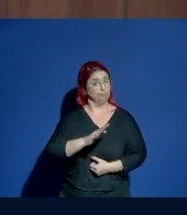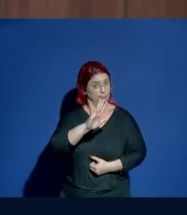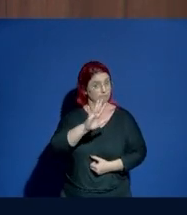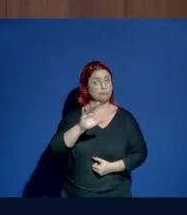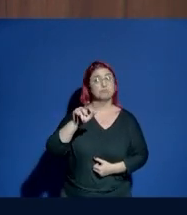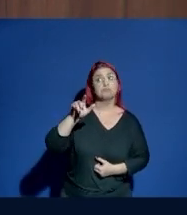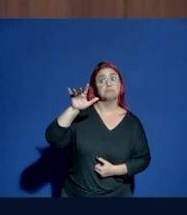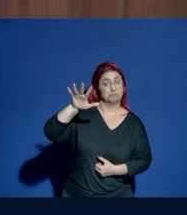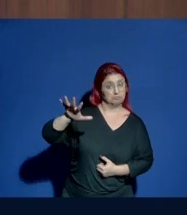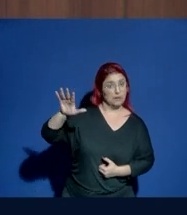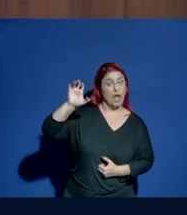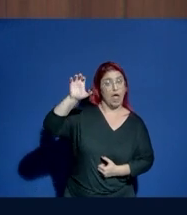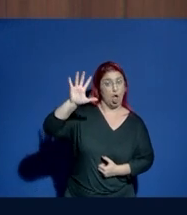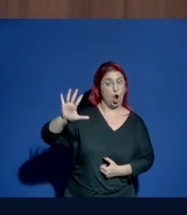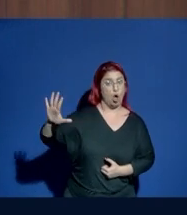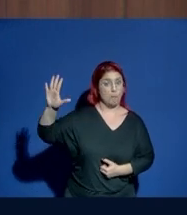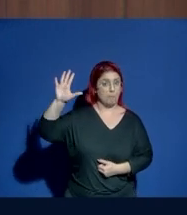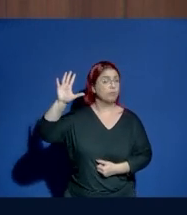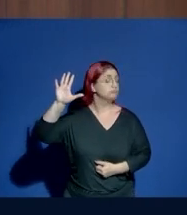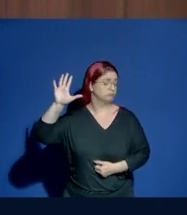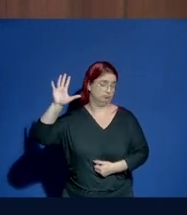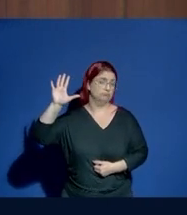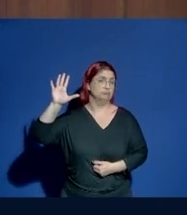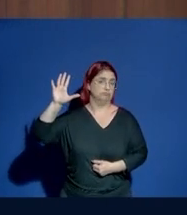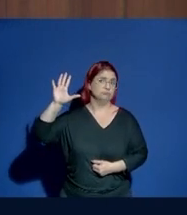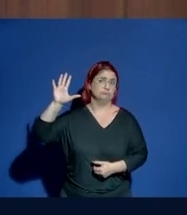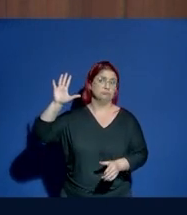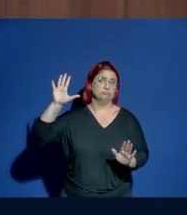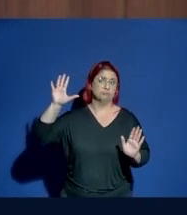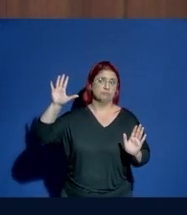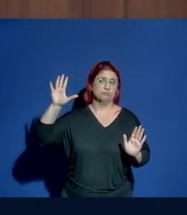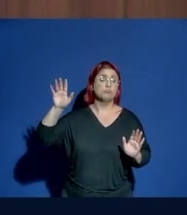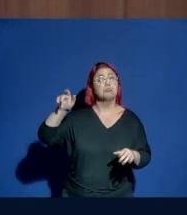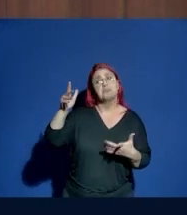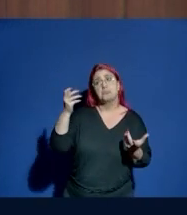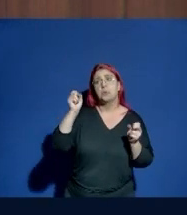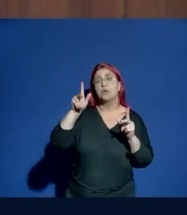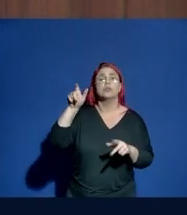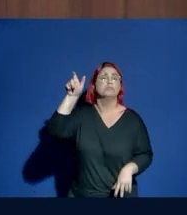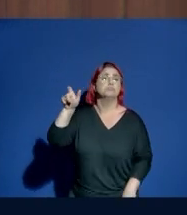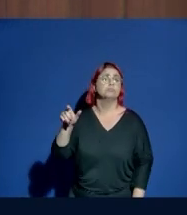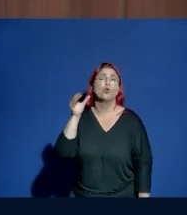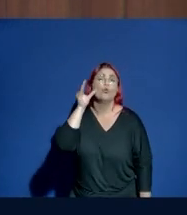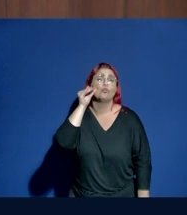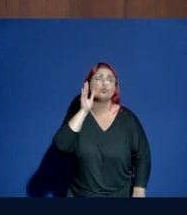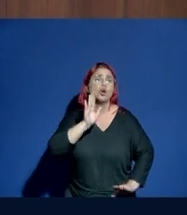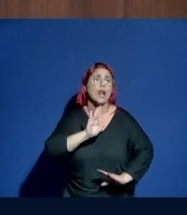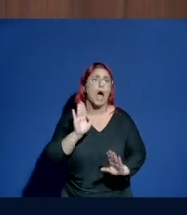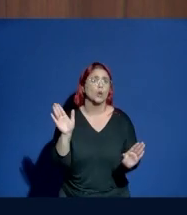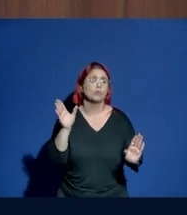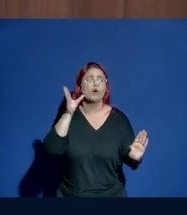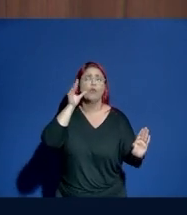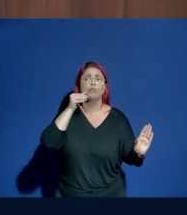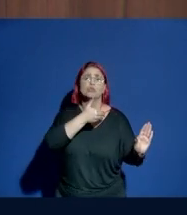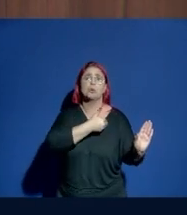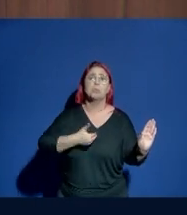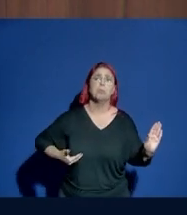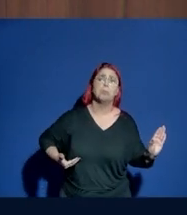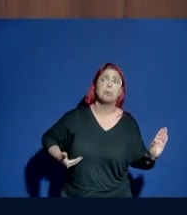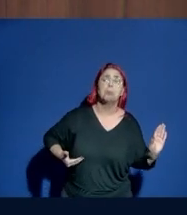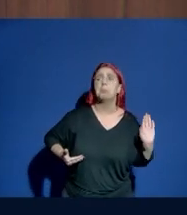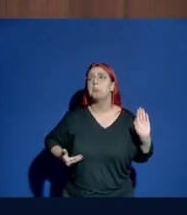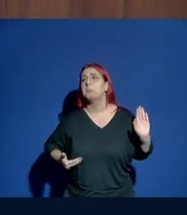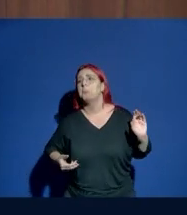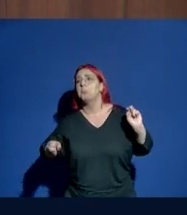europeu que é não é para o touro Olha é um funcionário público Essa é a verdade se deu certo Deu certo